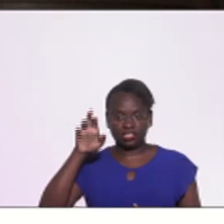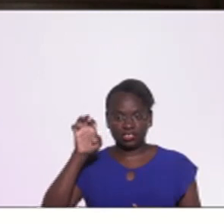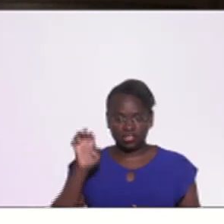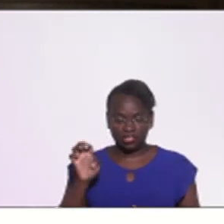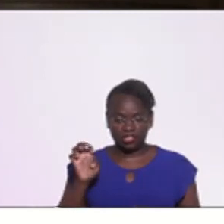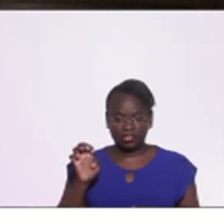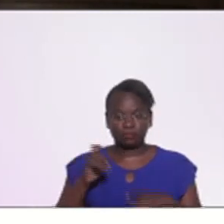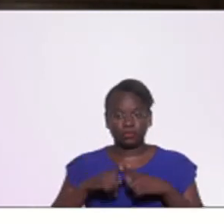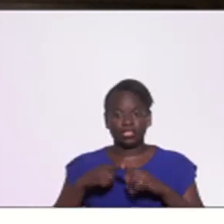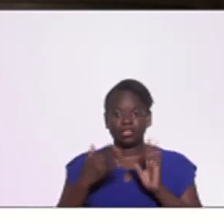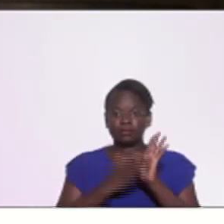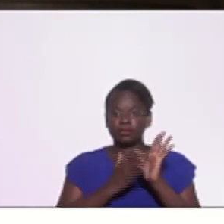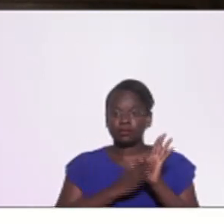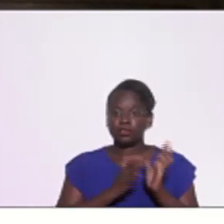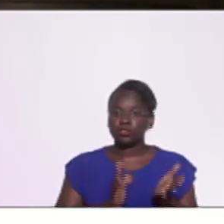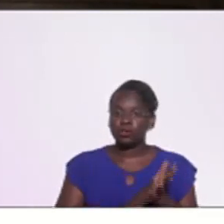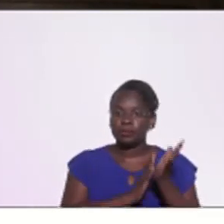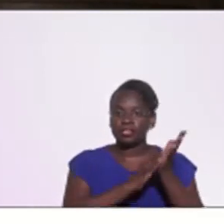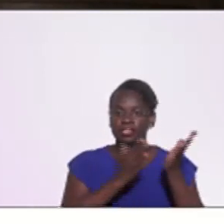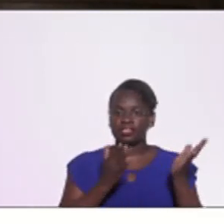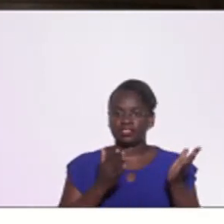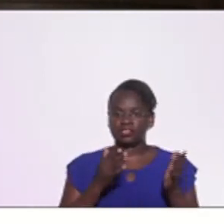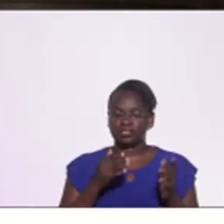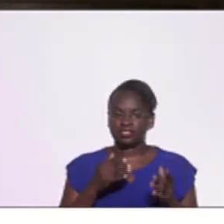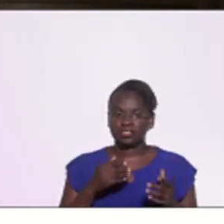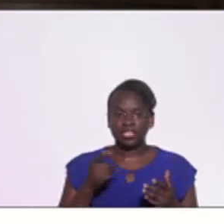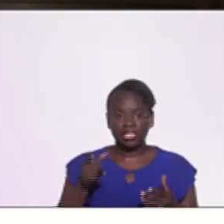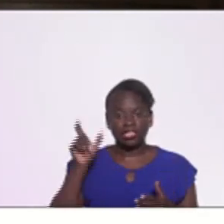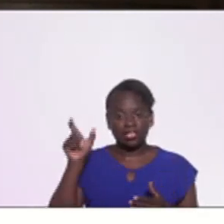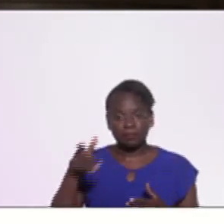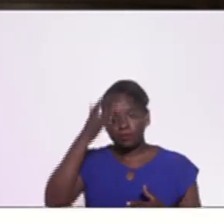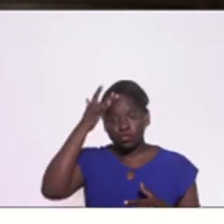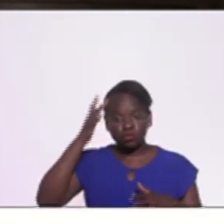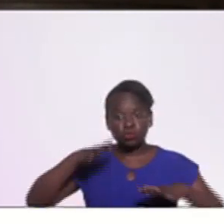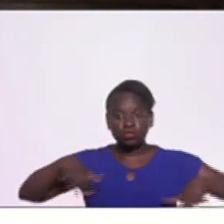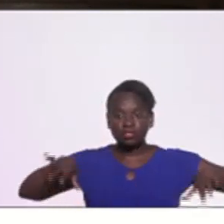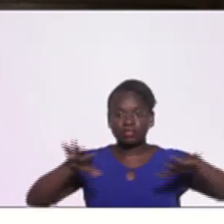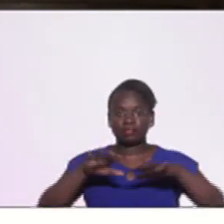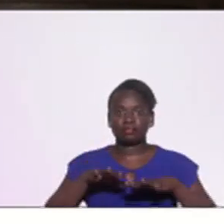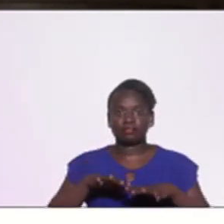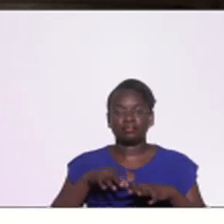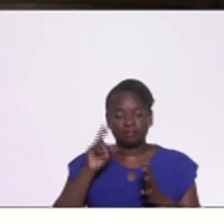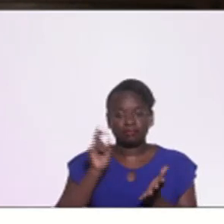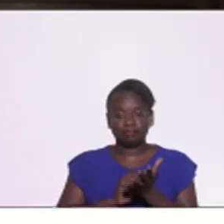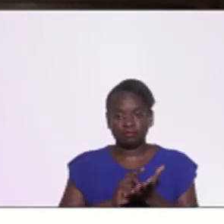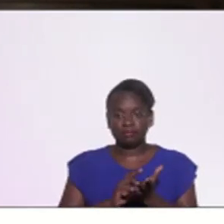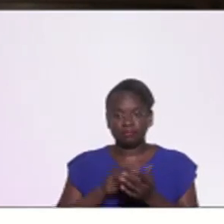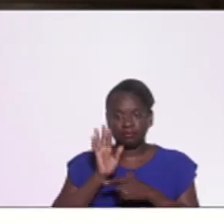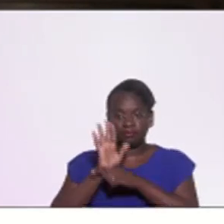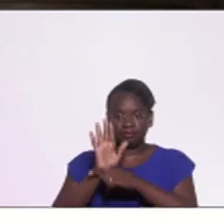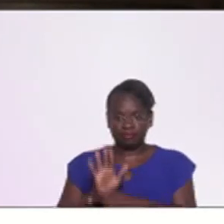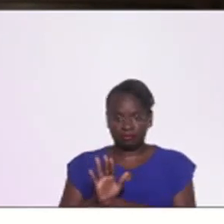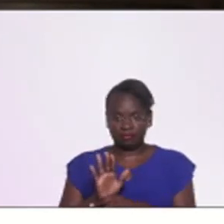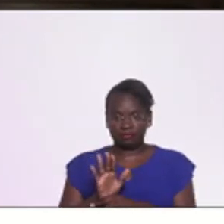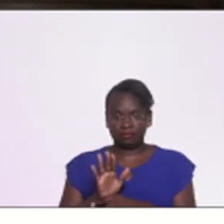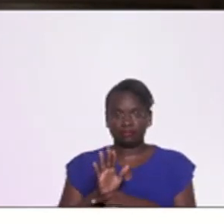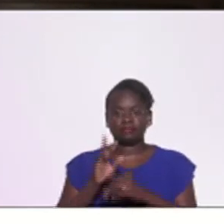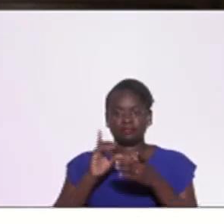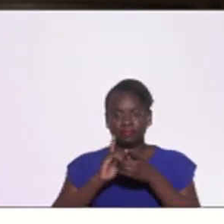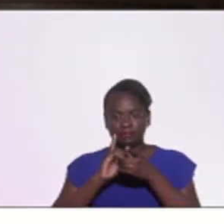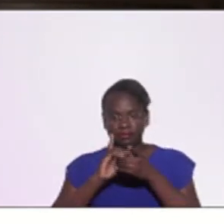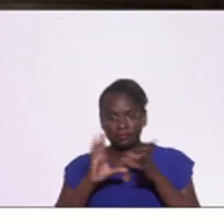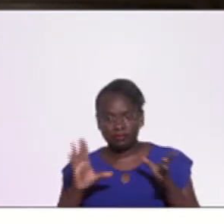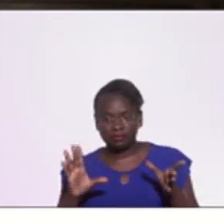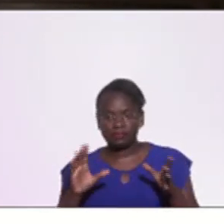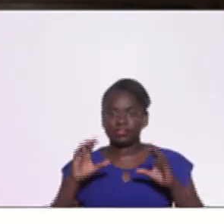que propôs essa homenagem, uma homenagem dirigida às pessoas que realmente contribuem para a